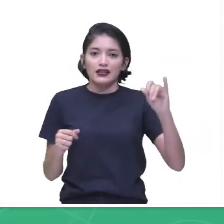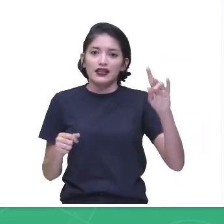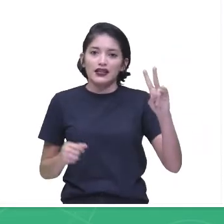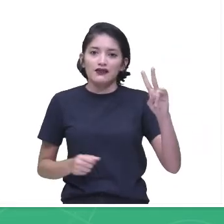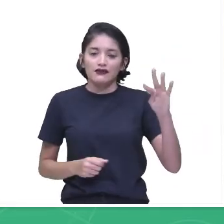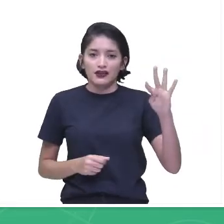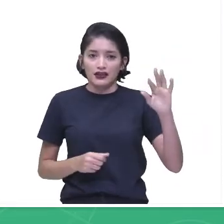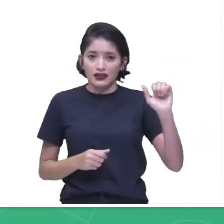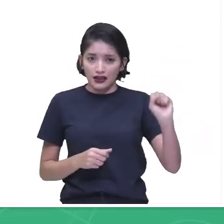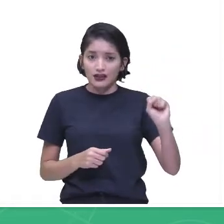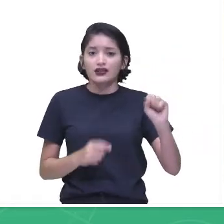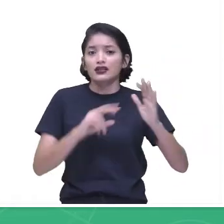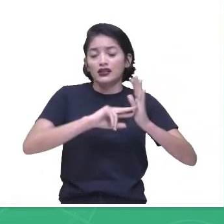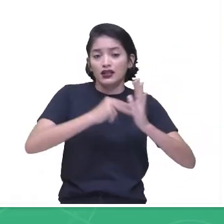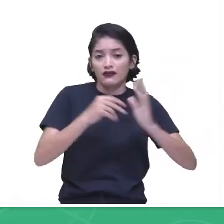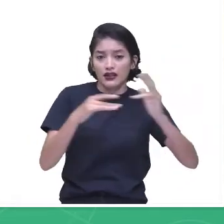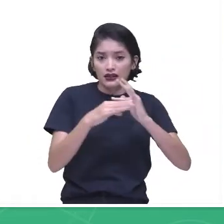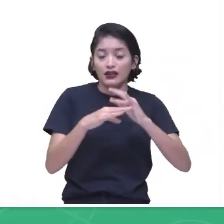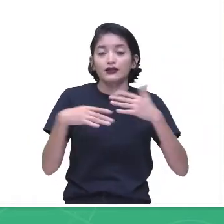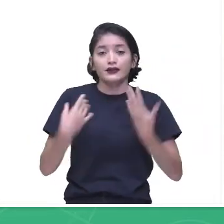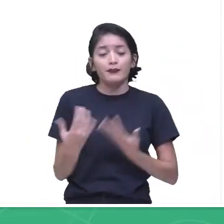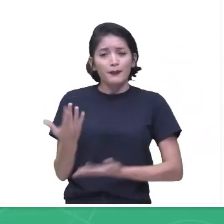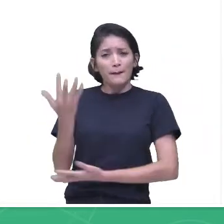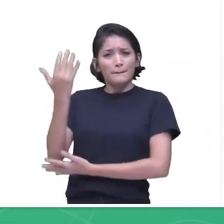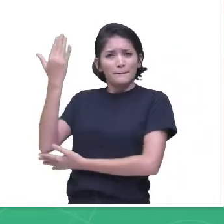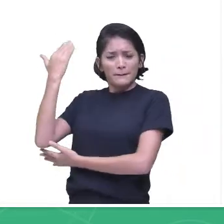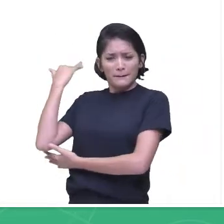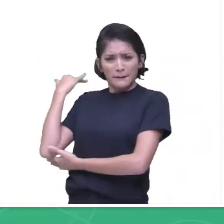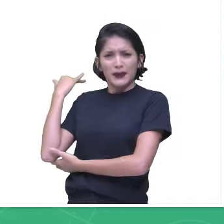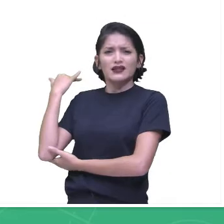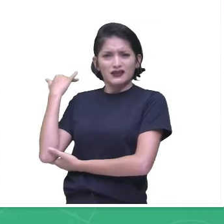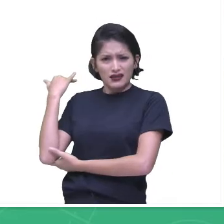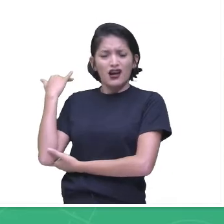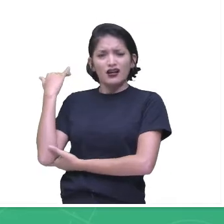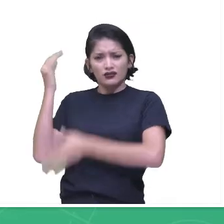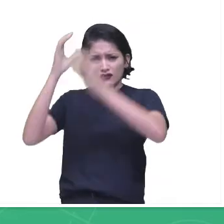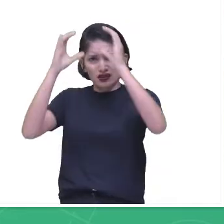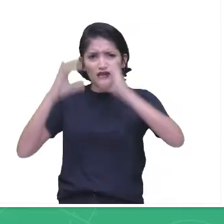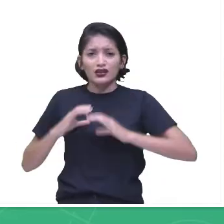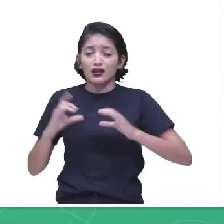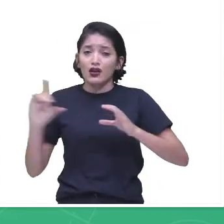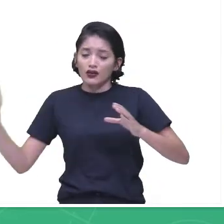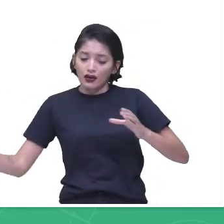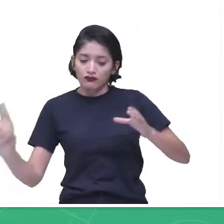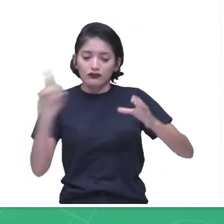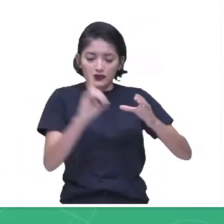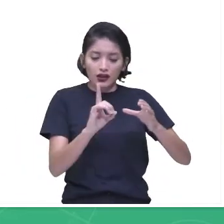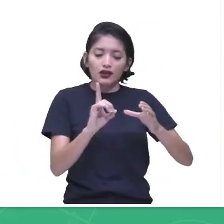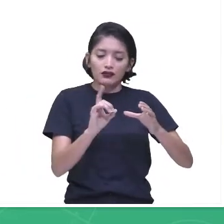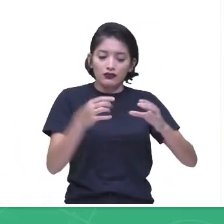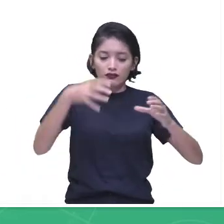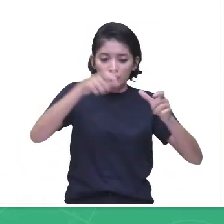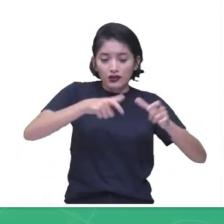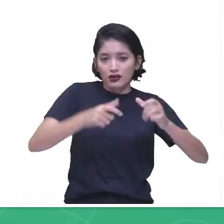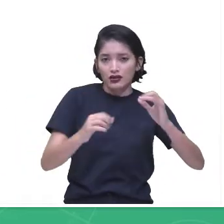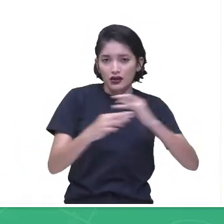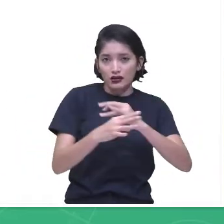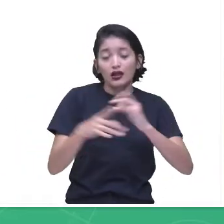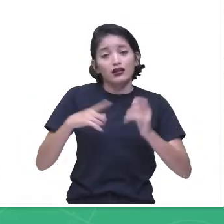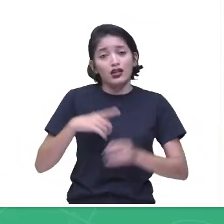Antigamente, cidadão era aquele que vivia ou que fazia parte da cidade, tendo direitos